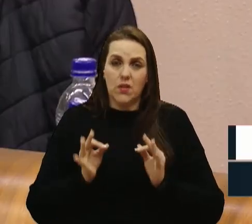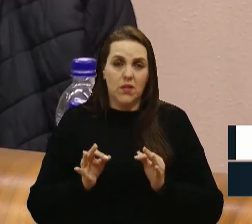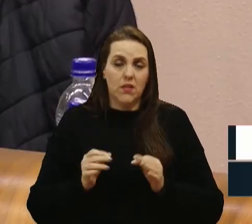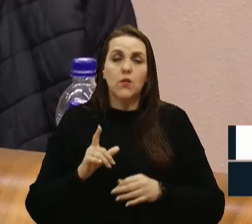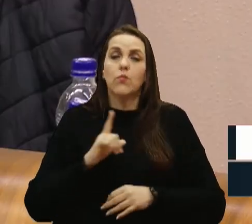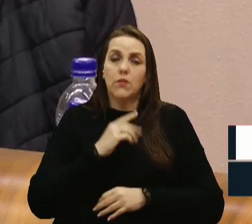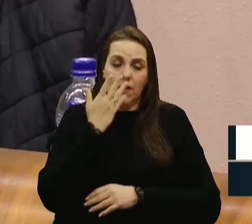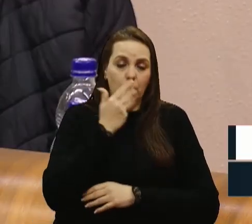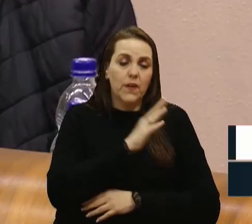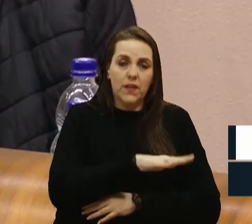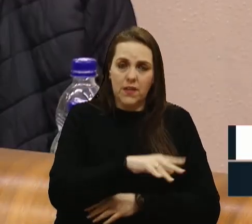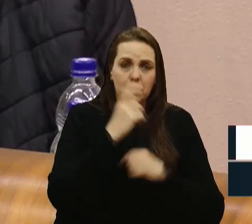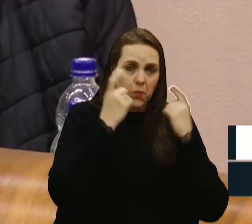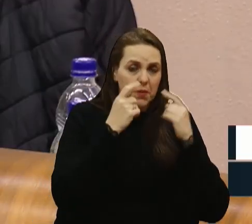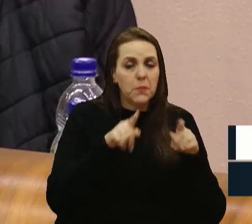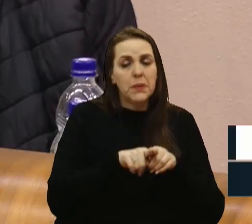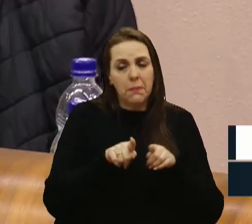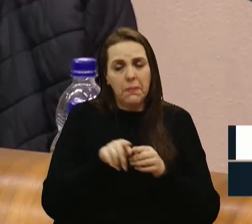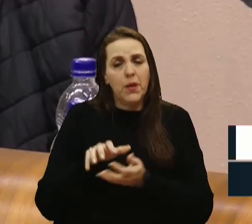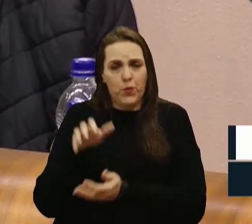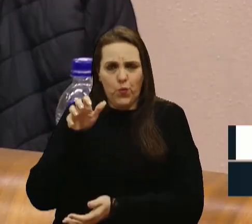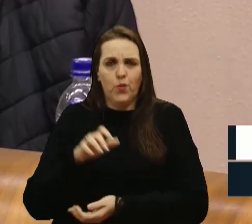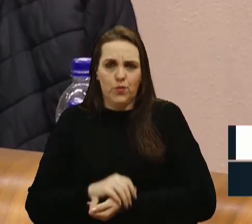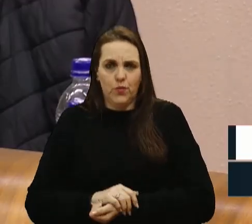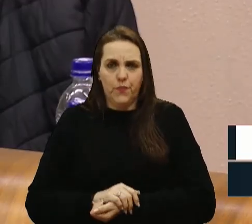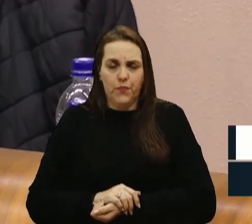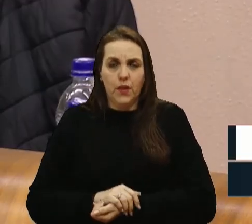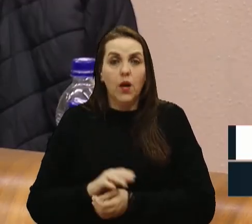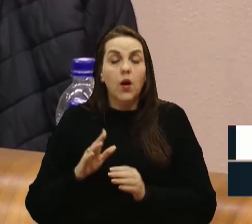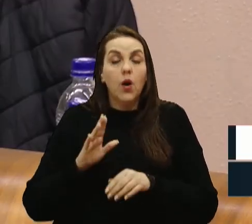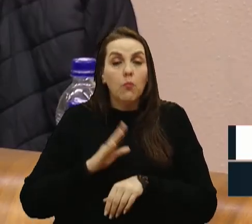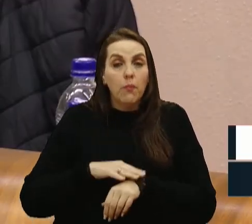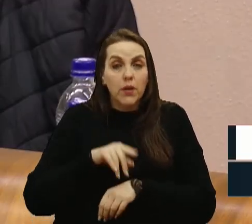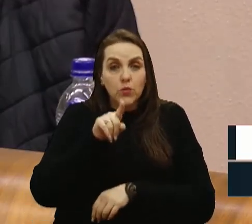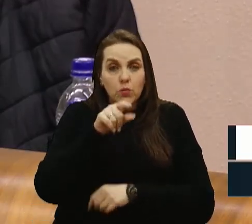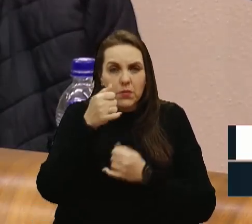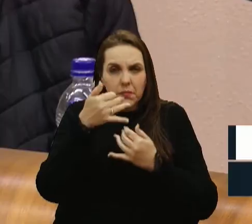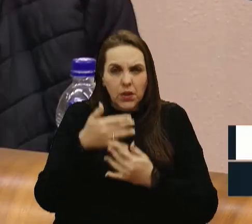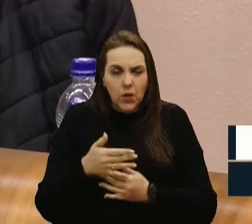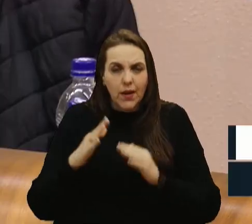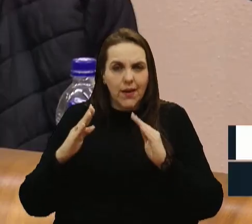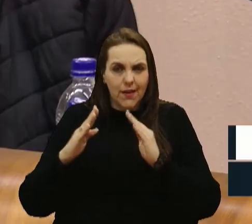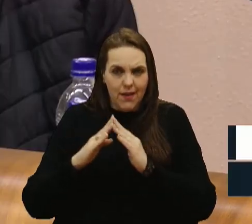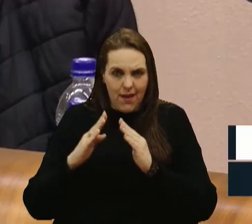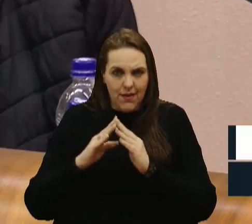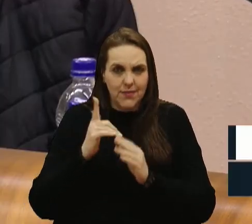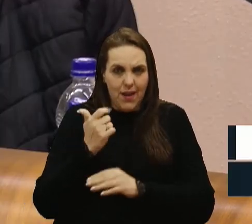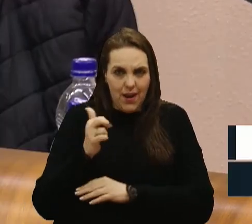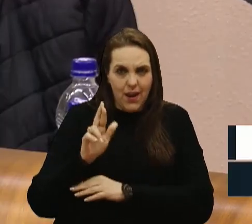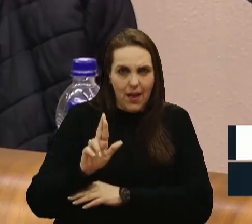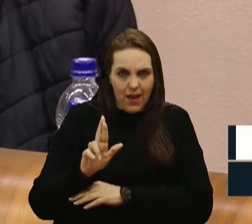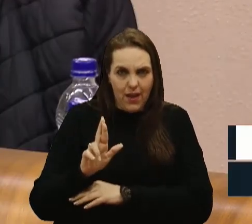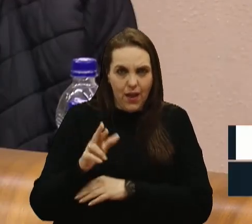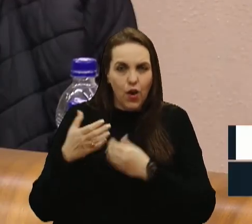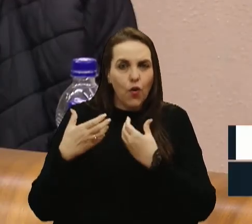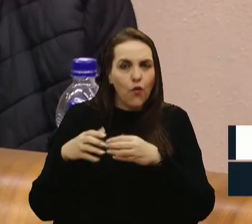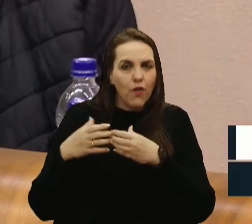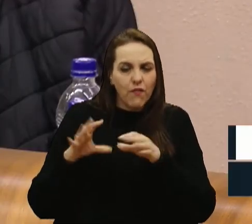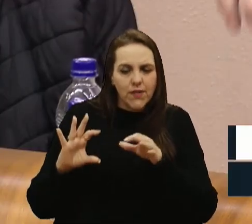com os idosos também. Quando o senhor se refere à Casa Lar, eu acredito que o senhor esteja se referindo a serviço de convivência e fortalecimento de vínculo,